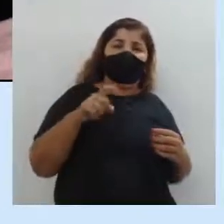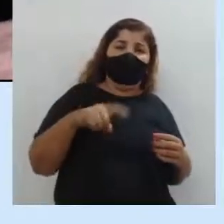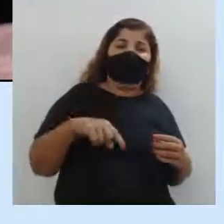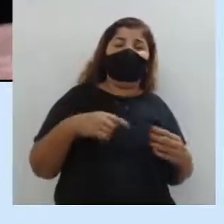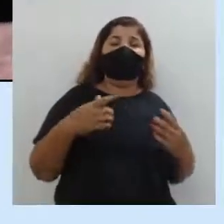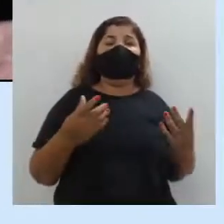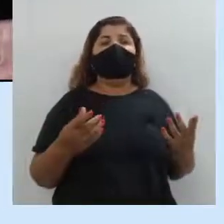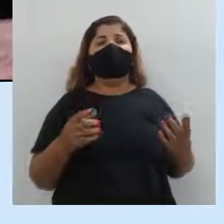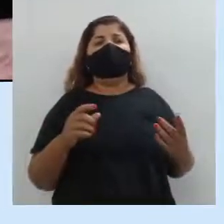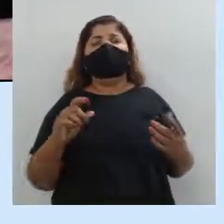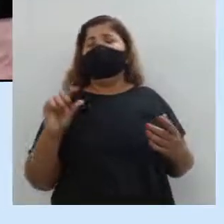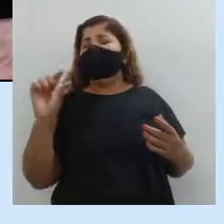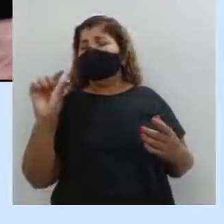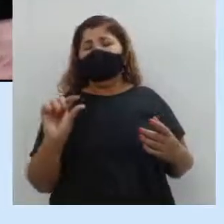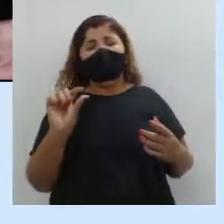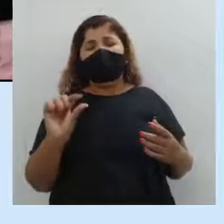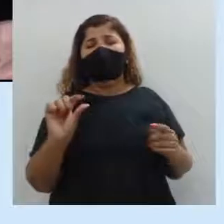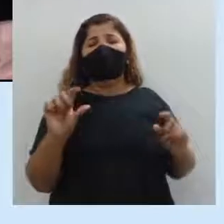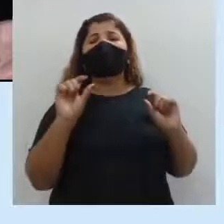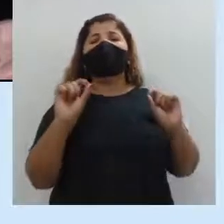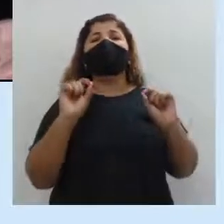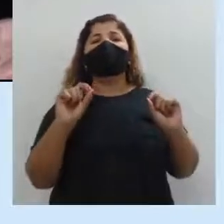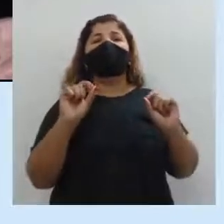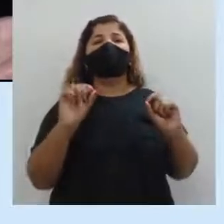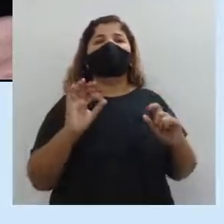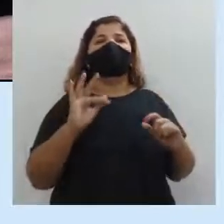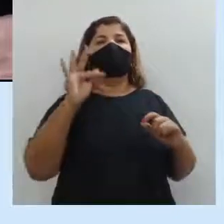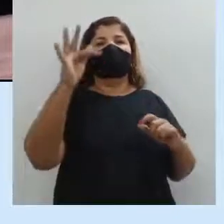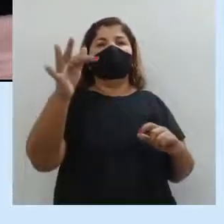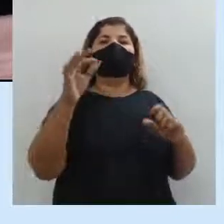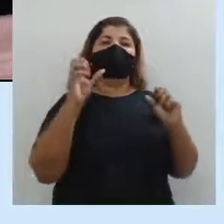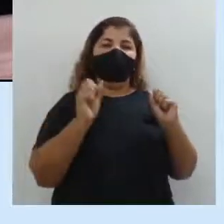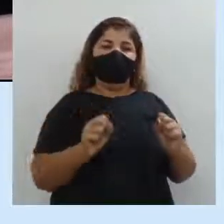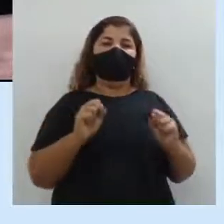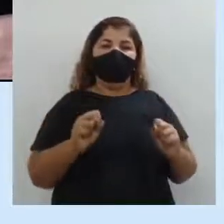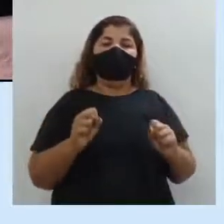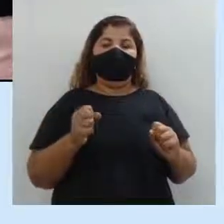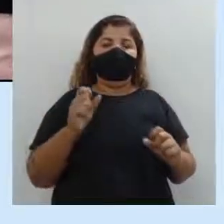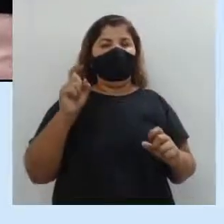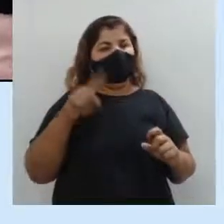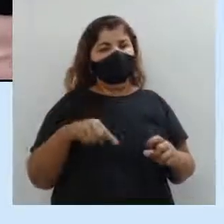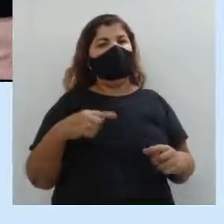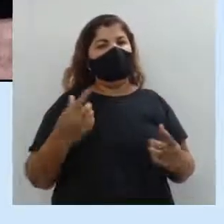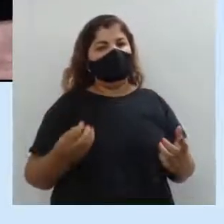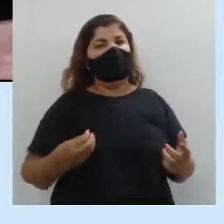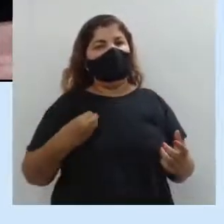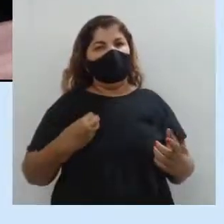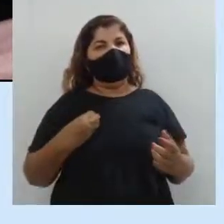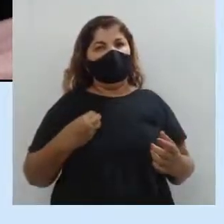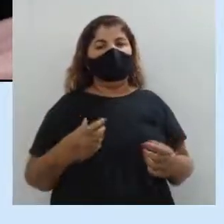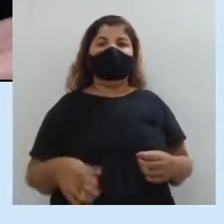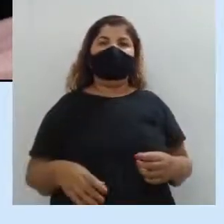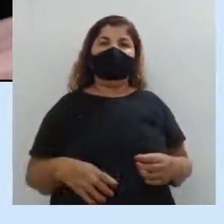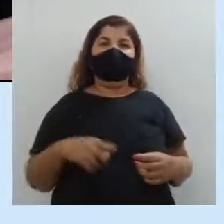Aqui eu quero chamar a atenção para a expressão muito